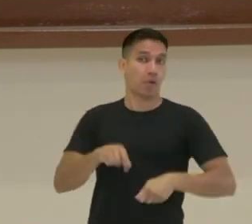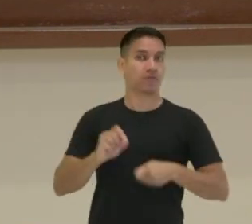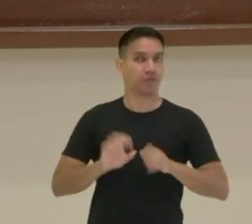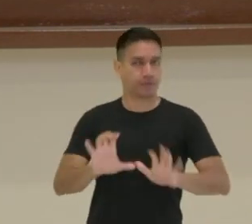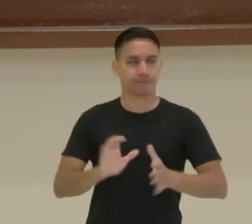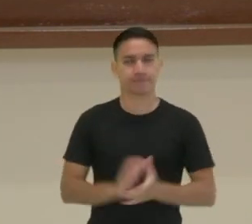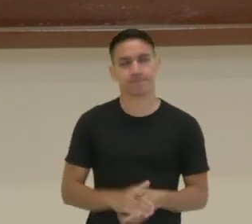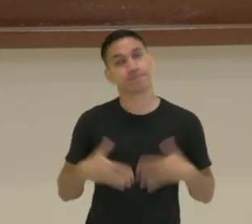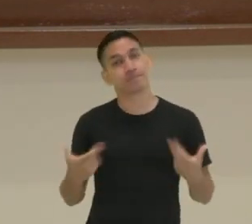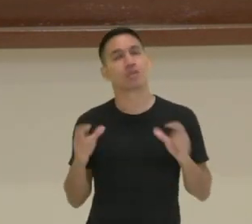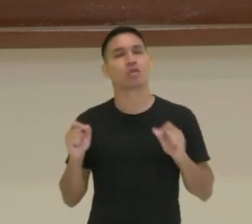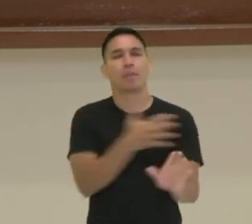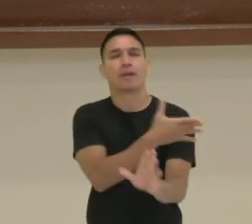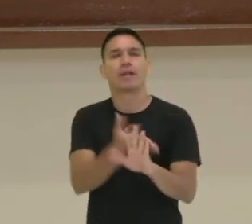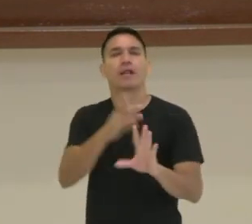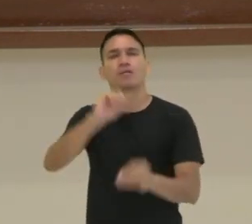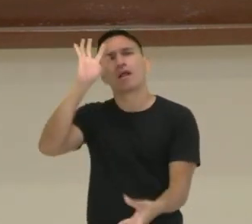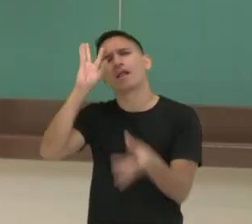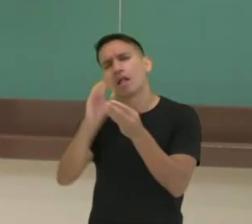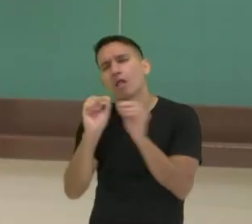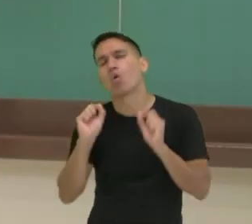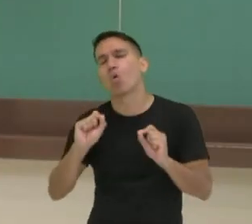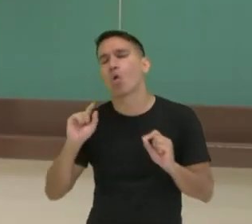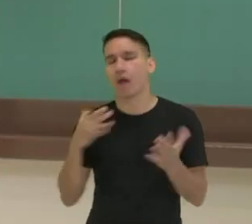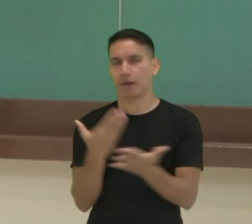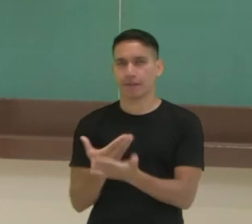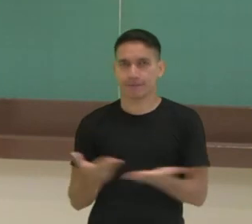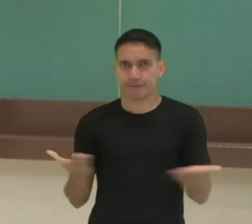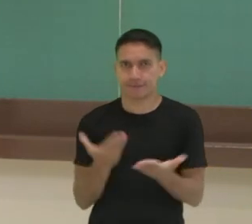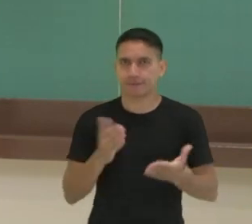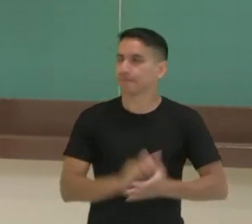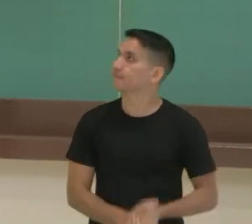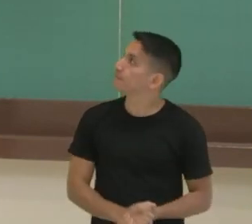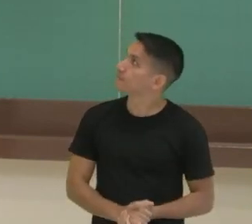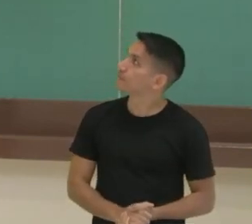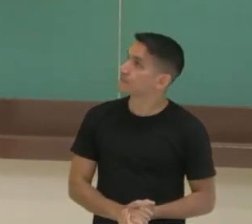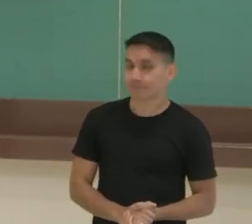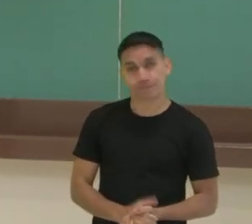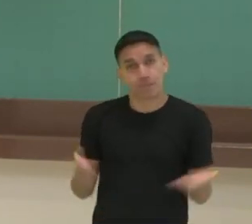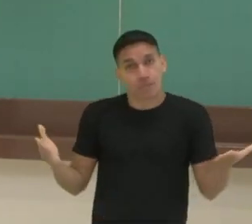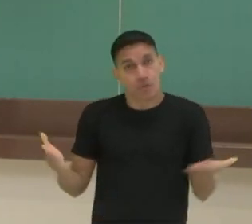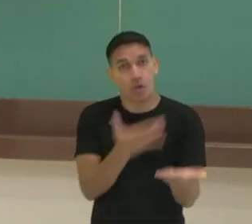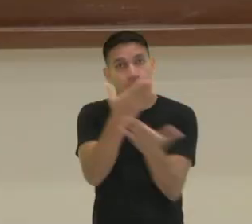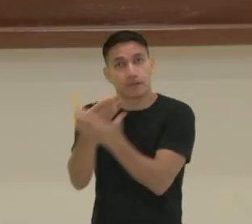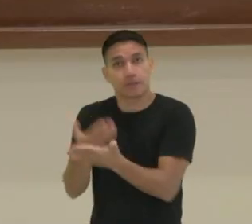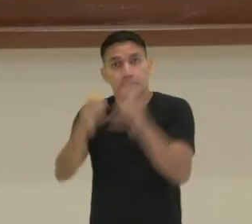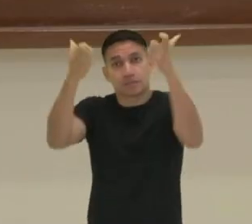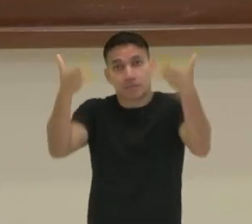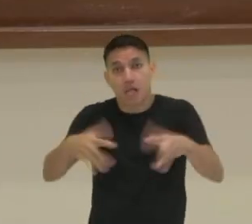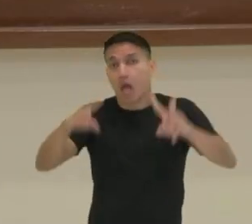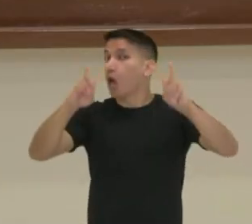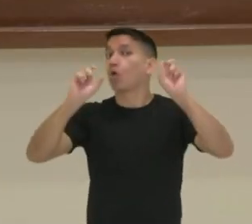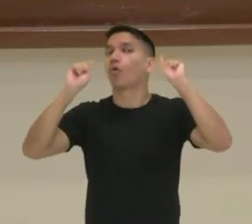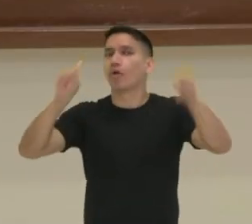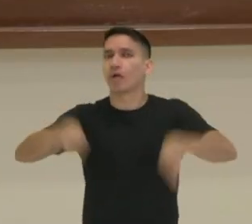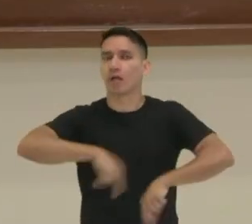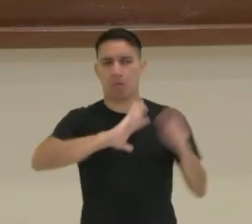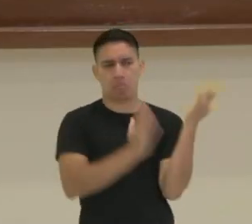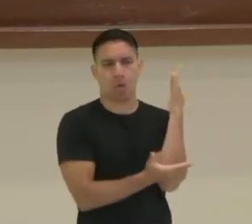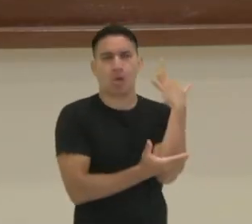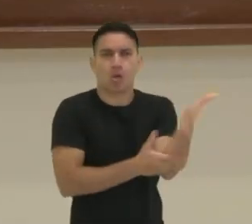Então veja, vamos fazer a nossa retomada da nossa aula de hoje. Nessa aula nós falamos sobre a exploração do